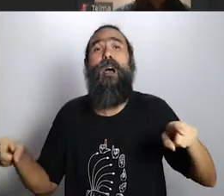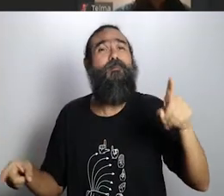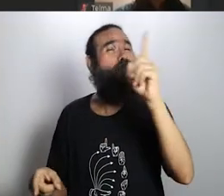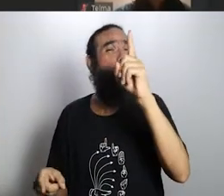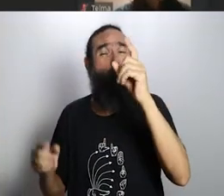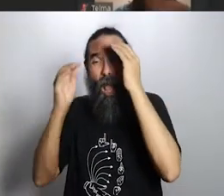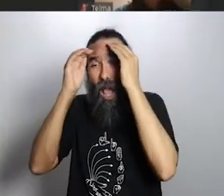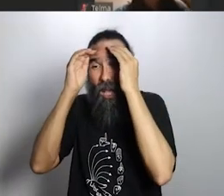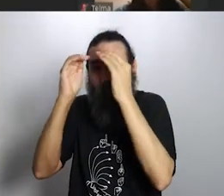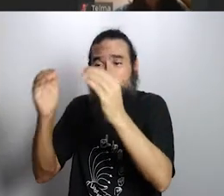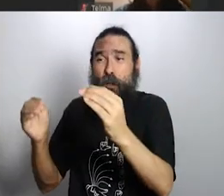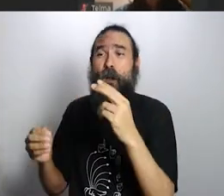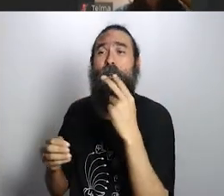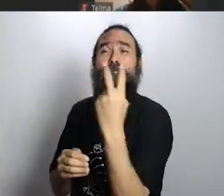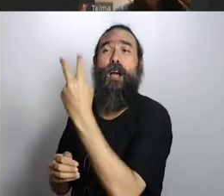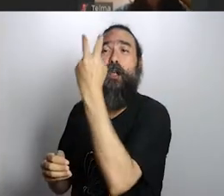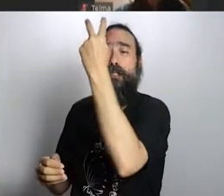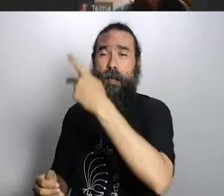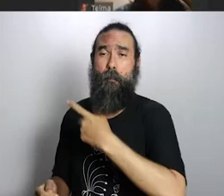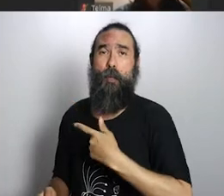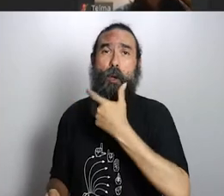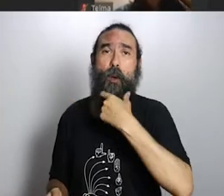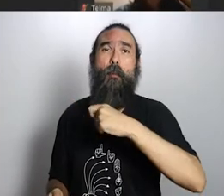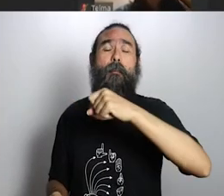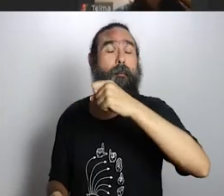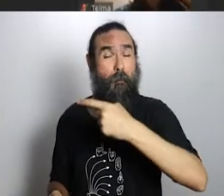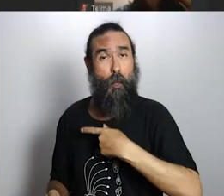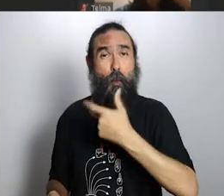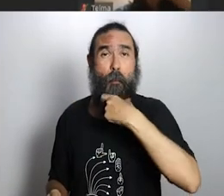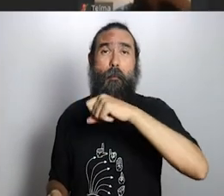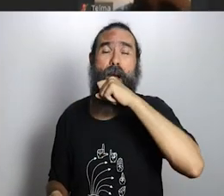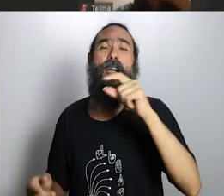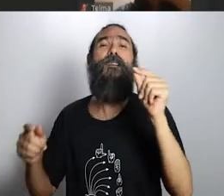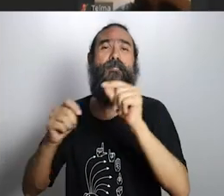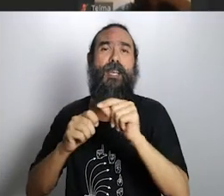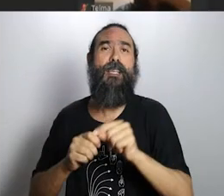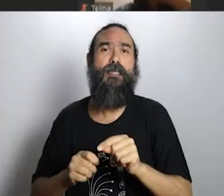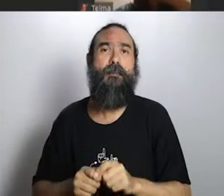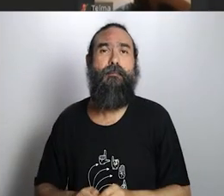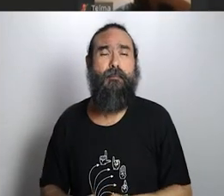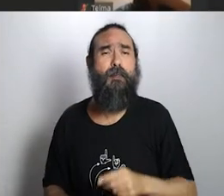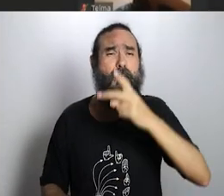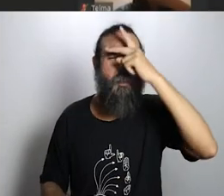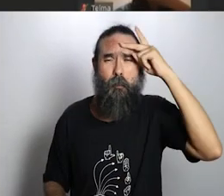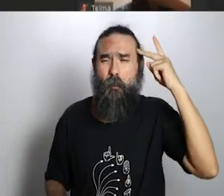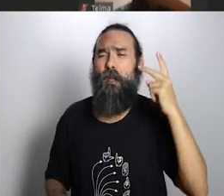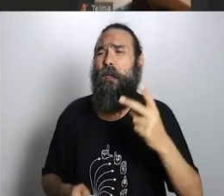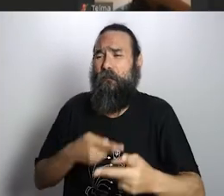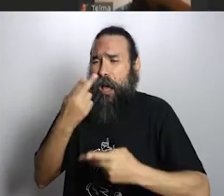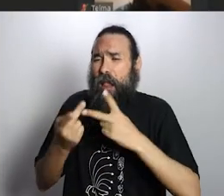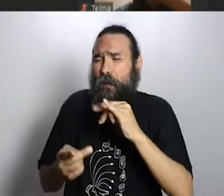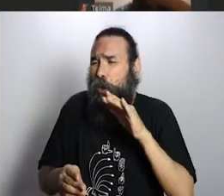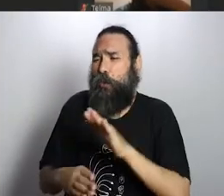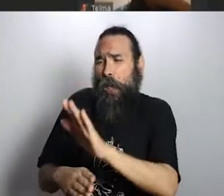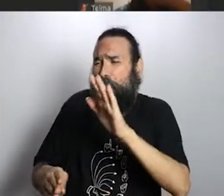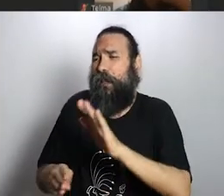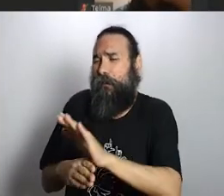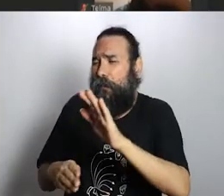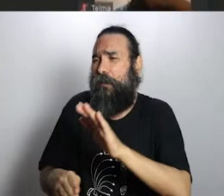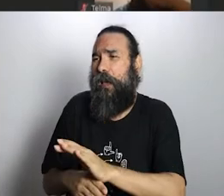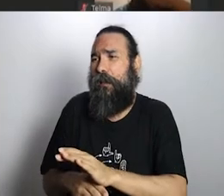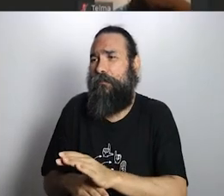o que ele fez, não conhece, reconheceu, só fazia promessa.